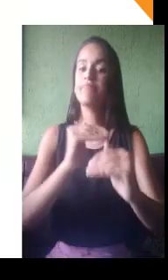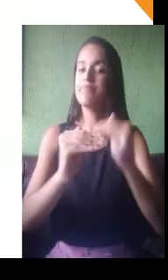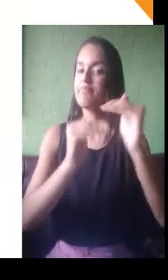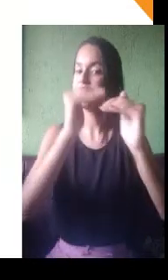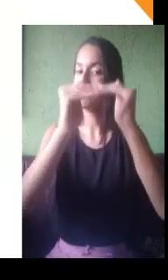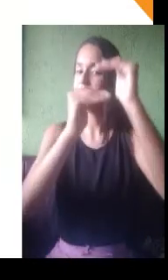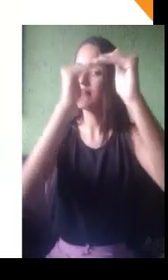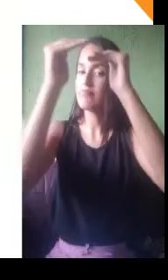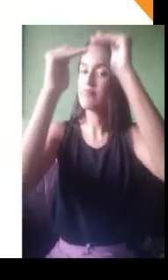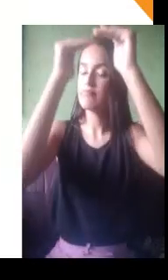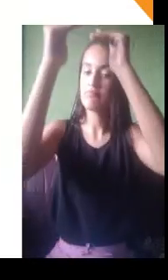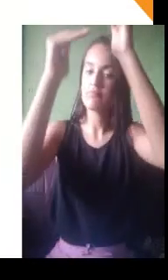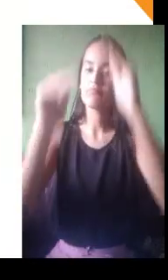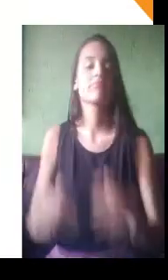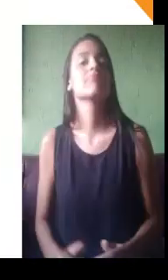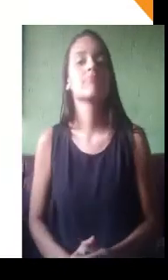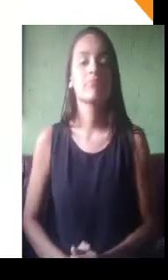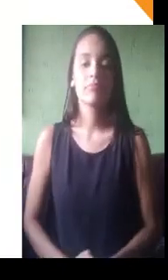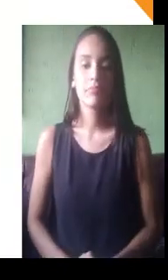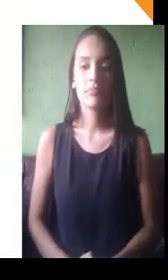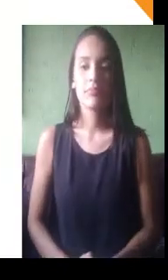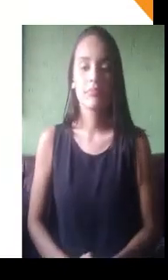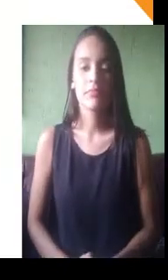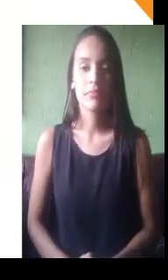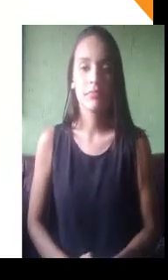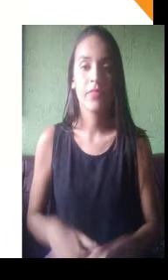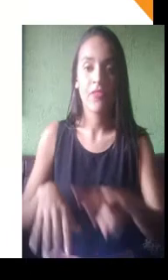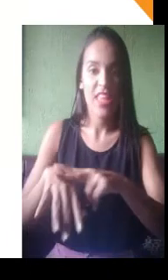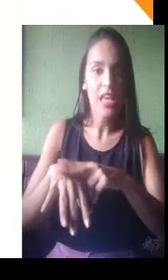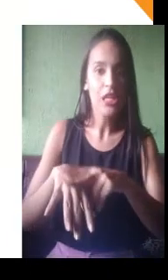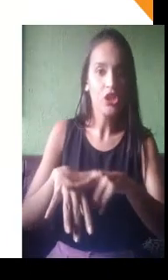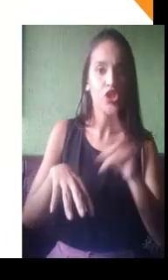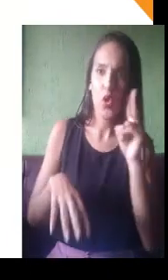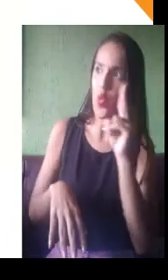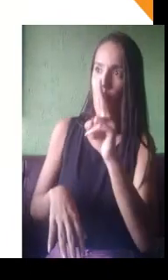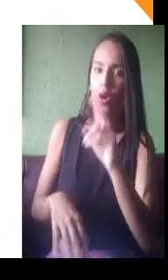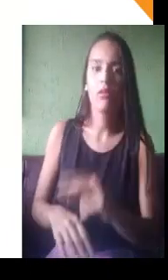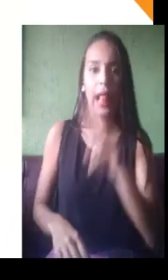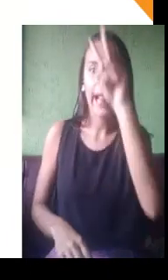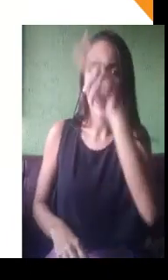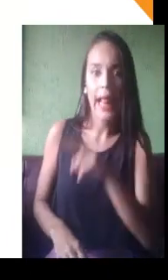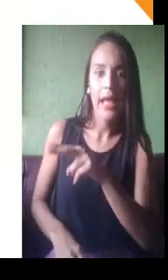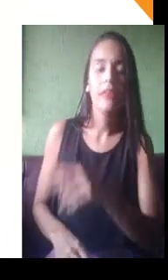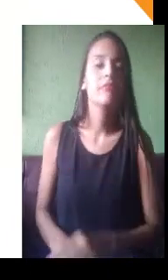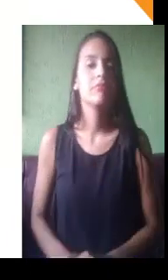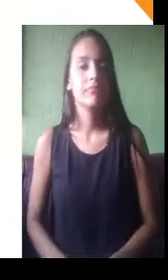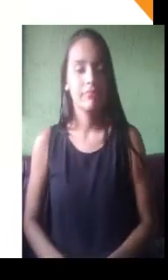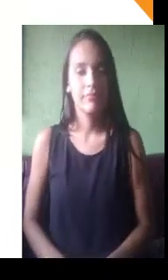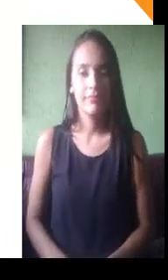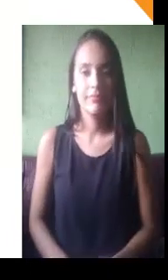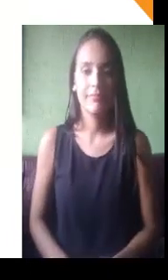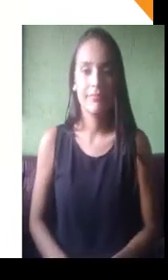Vejam que aqui eu tenho sequência de enunciados, esses enunciados que eu coloquei aqui em destaque, verde, né? Que